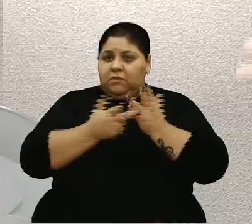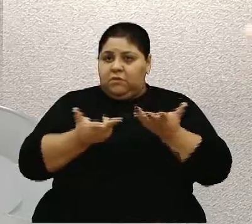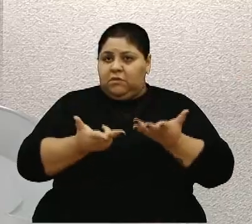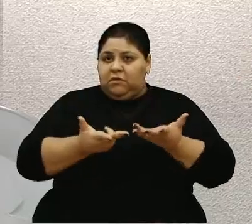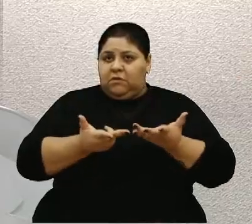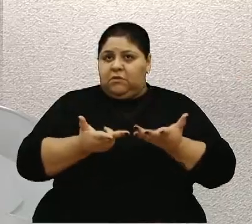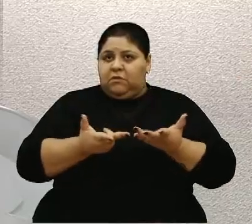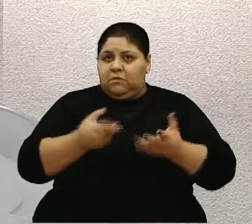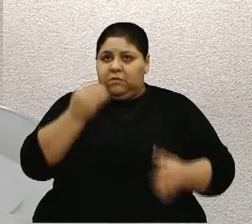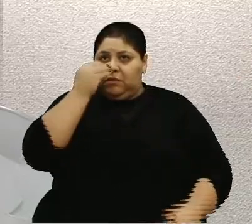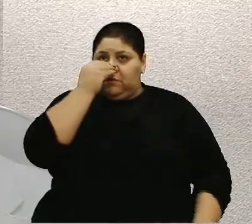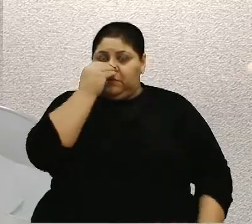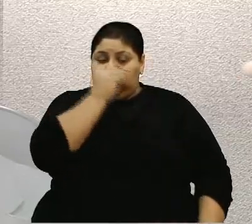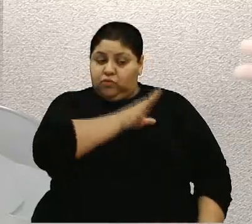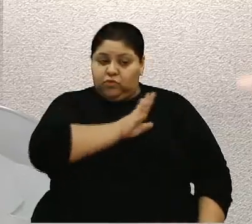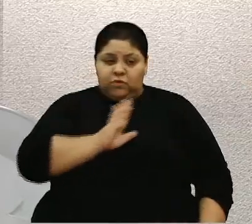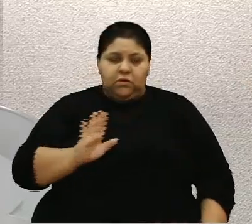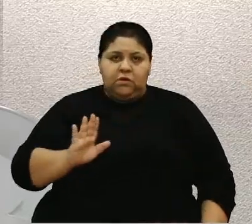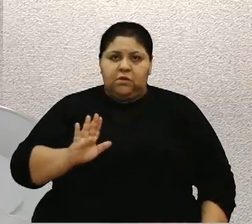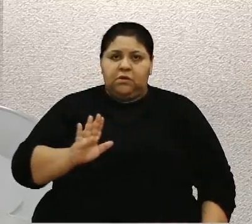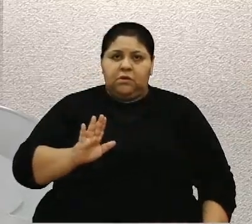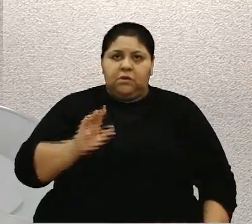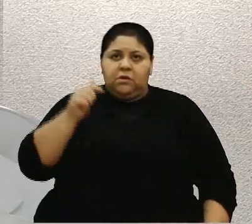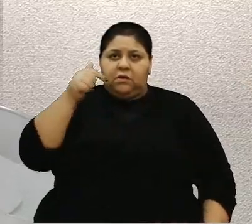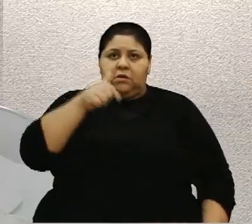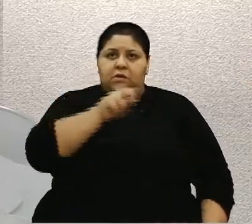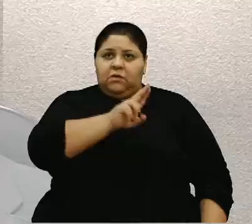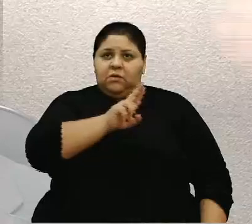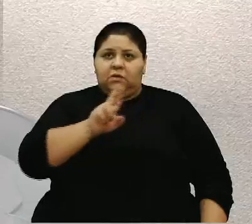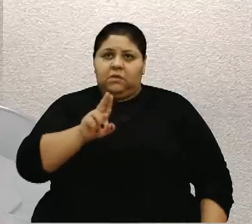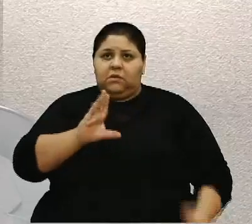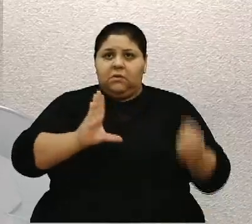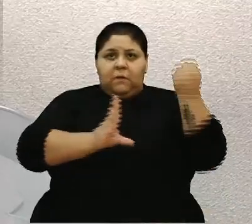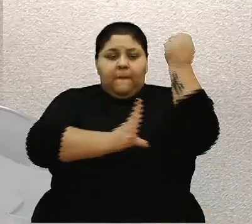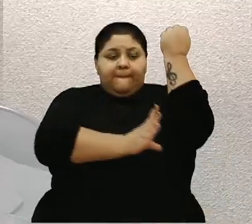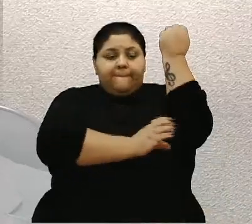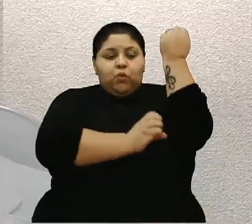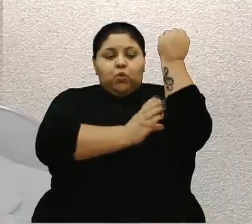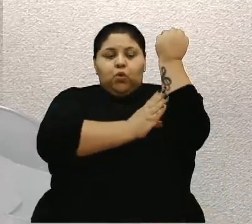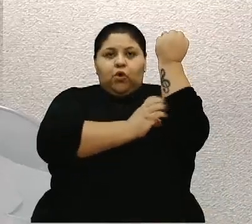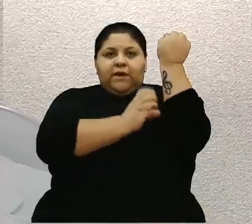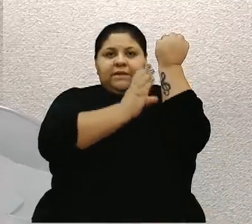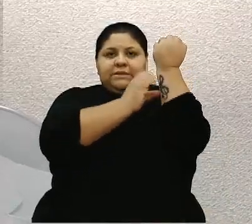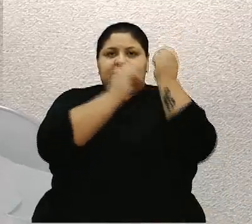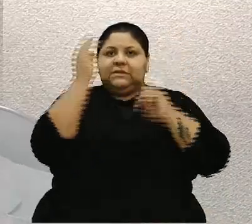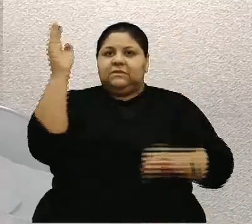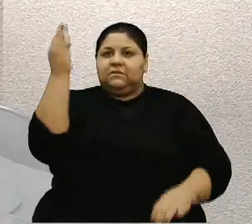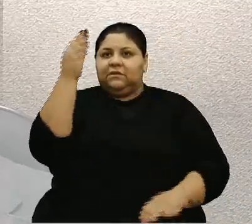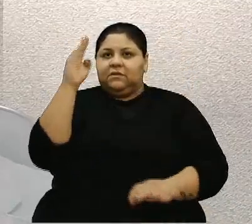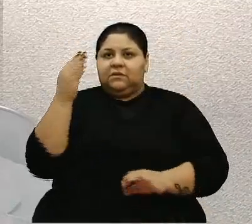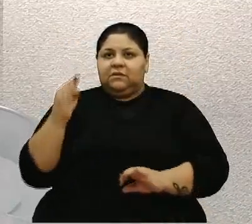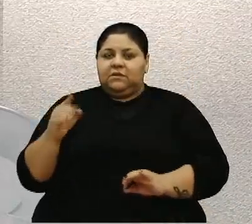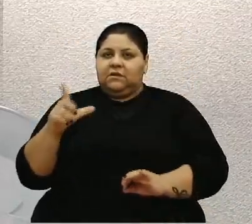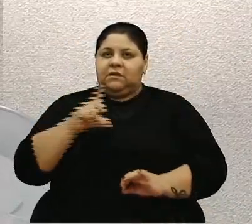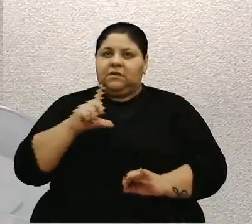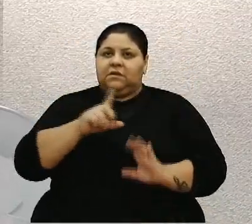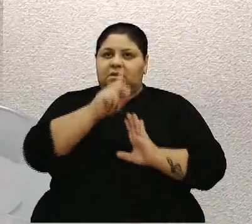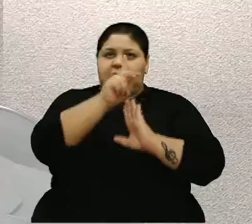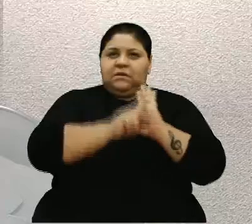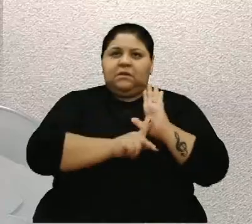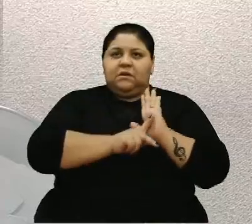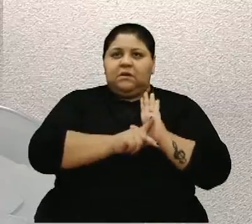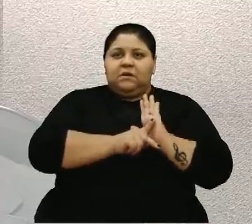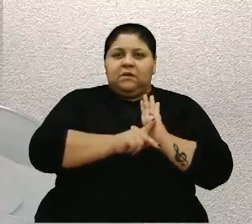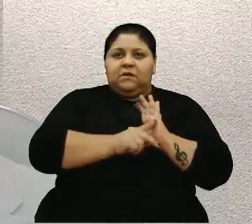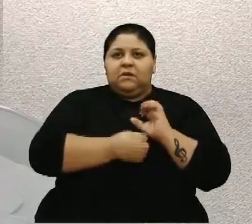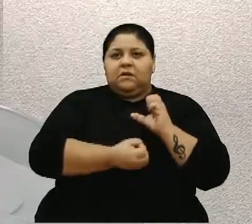é um absurdo. Isso aqui se chama a burocracia brasileira. Que tem que vir um projeto desse para quê? Para não